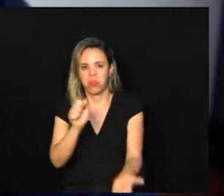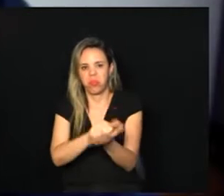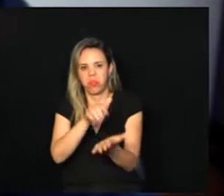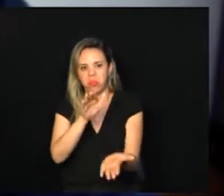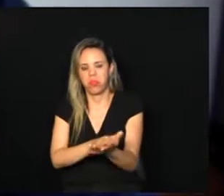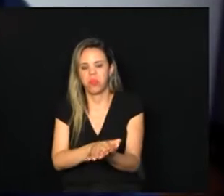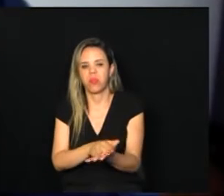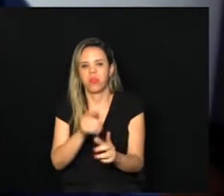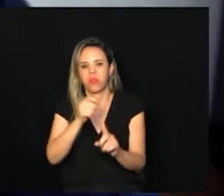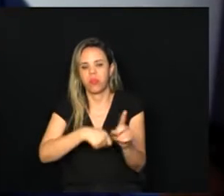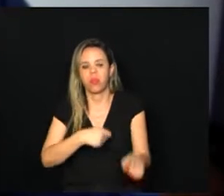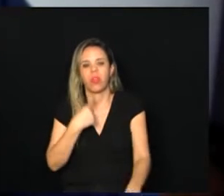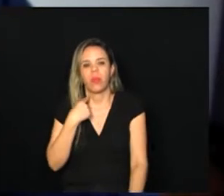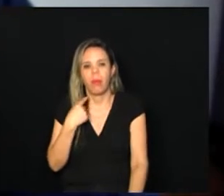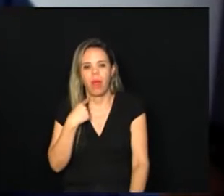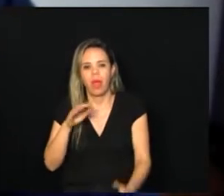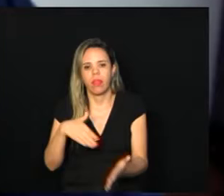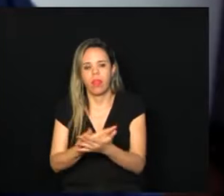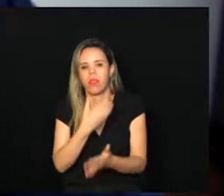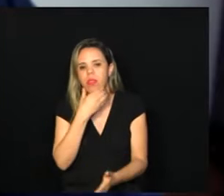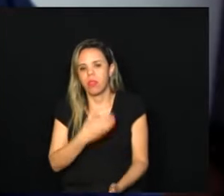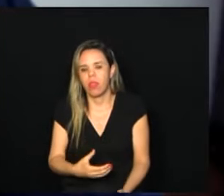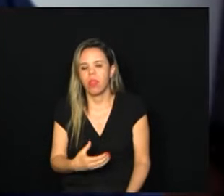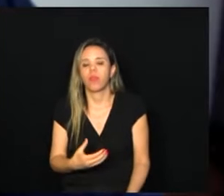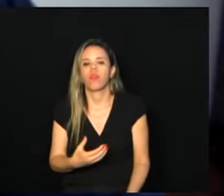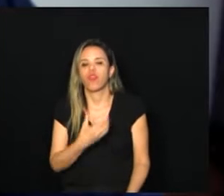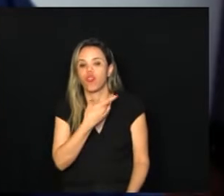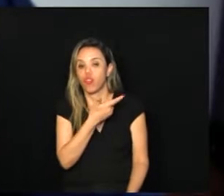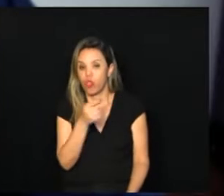maio a dezembro de 2020,